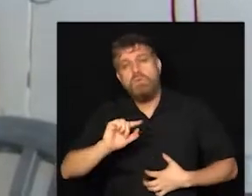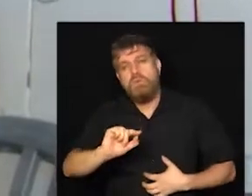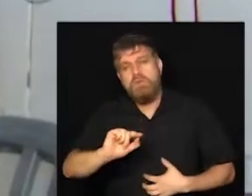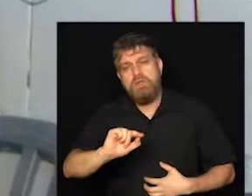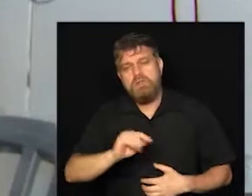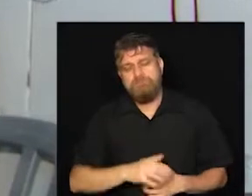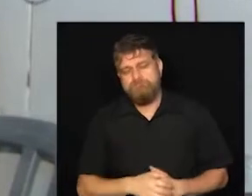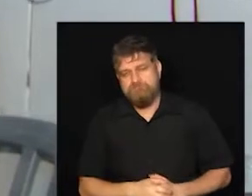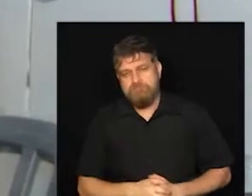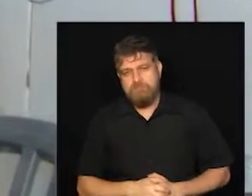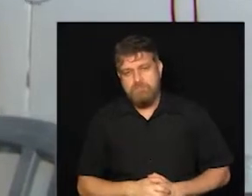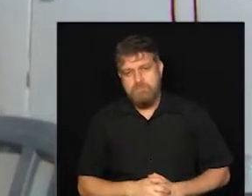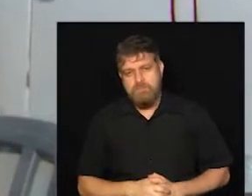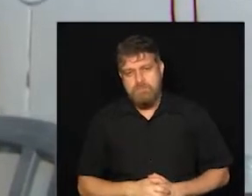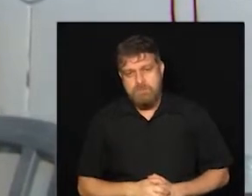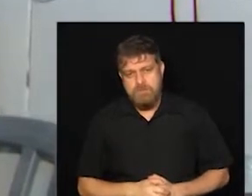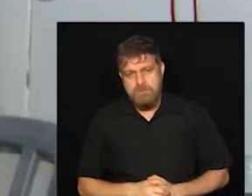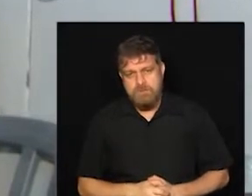eu senti